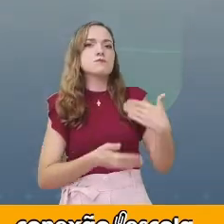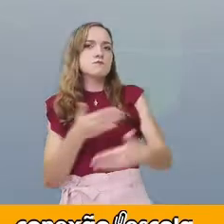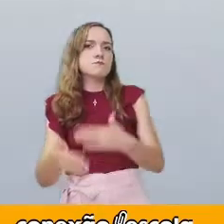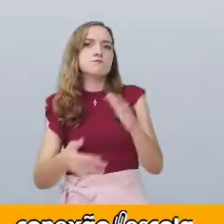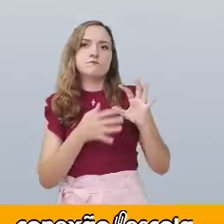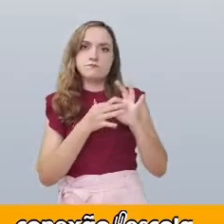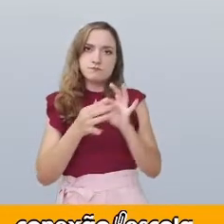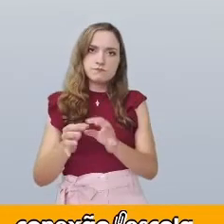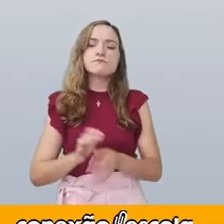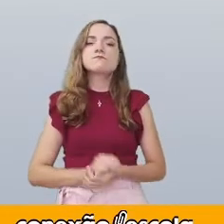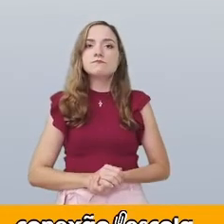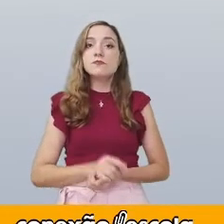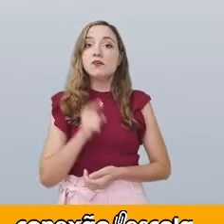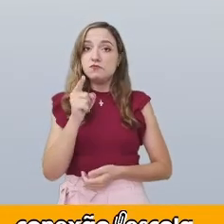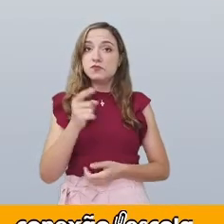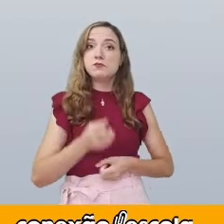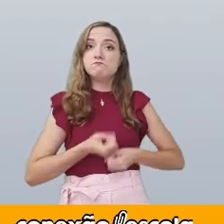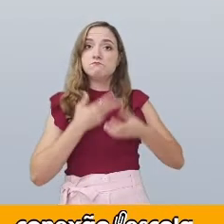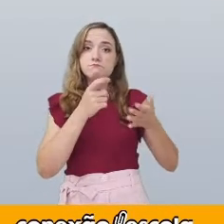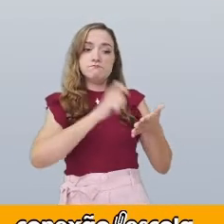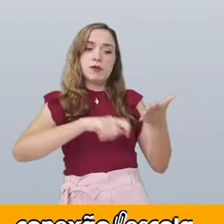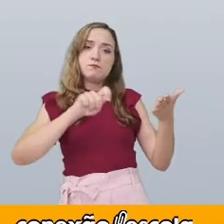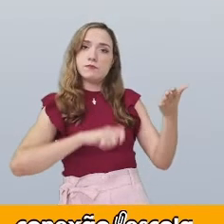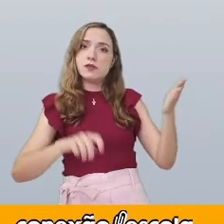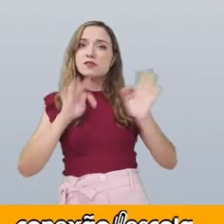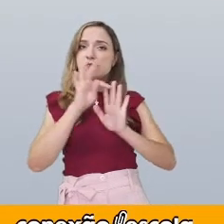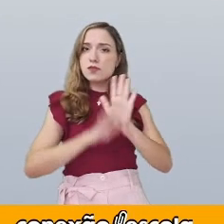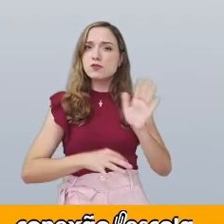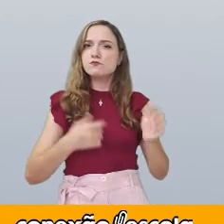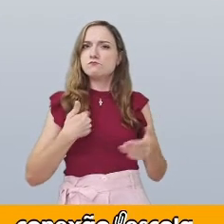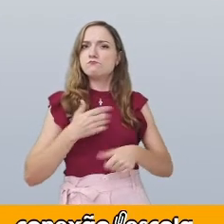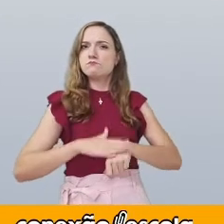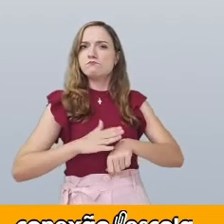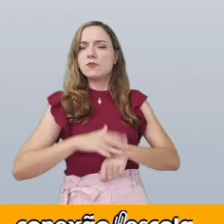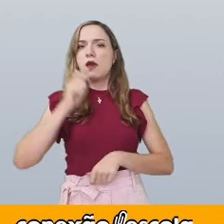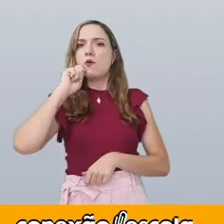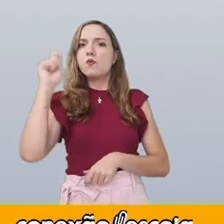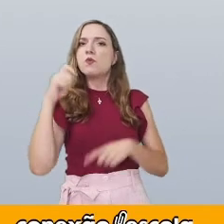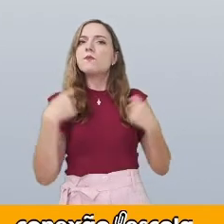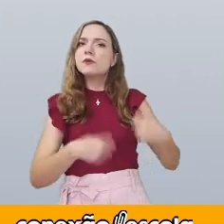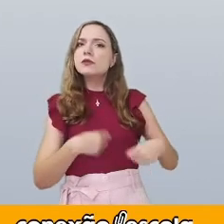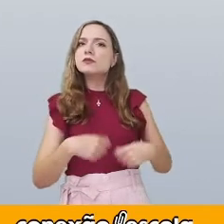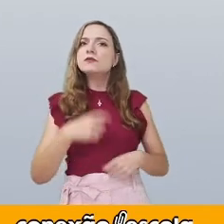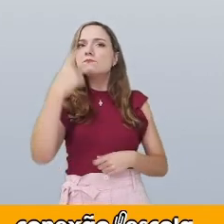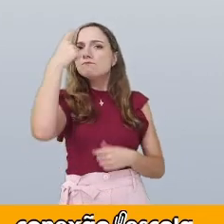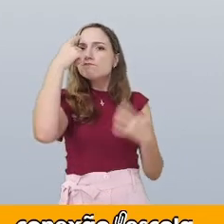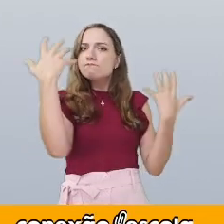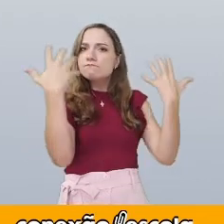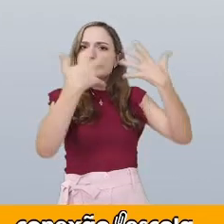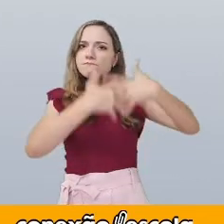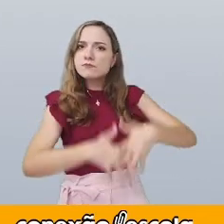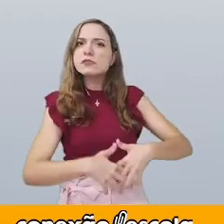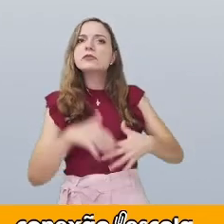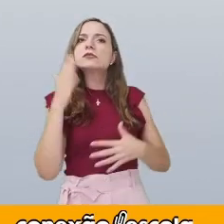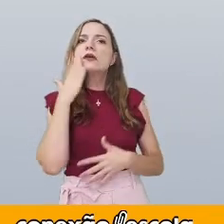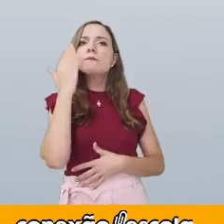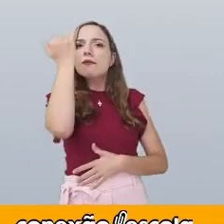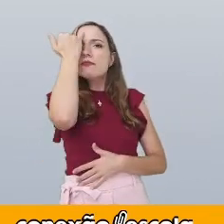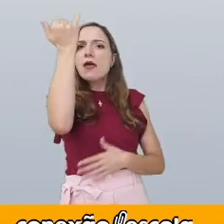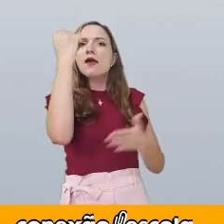Vejam só, ao produzir um texto, o autor constrói uma linha de raciocínio que deverá ter suas